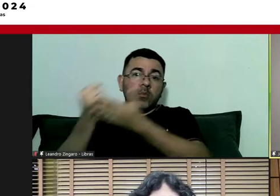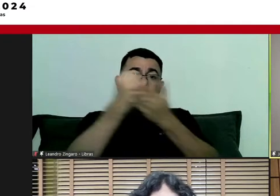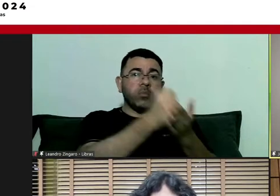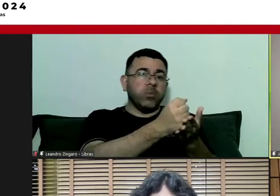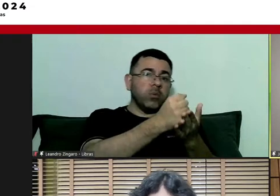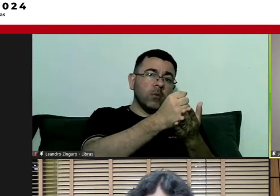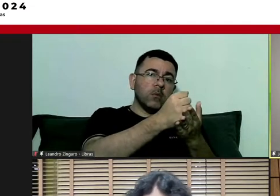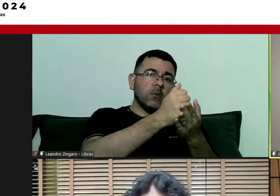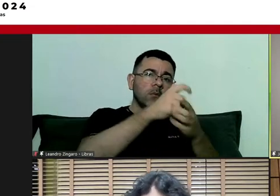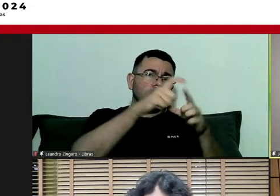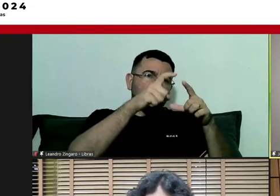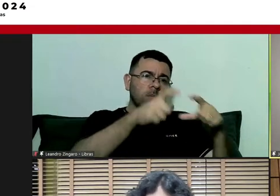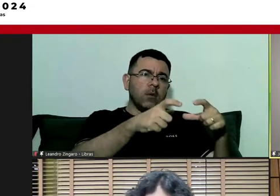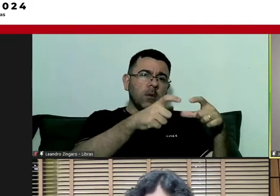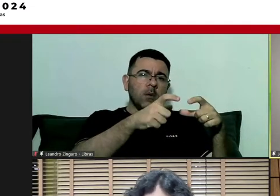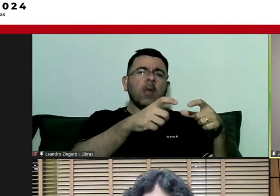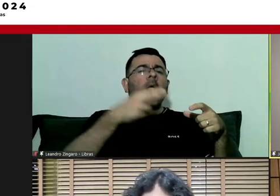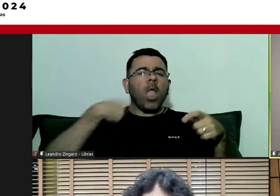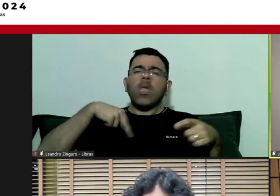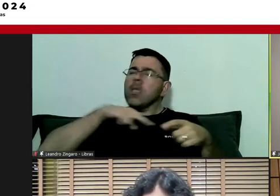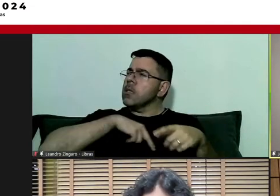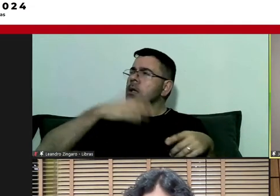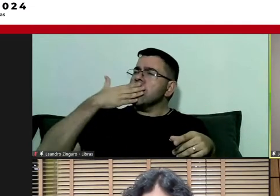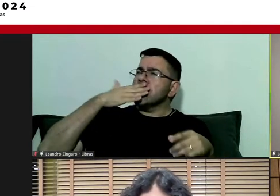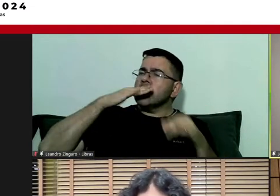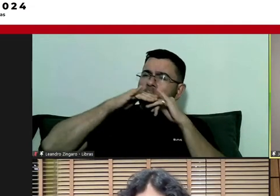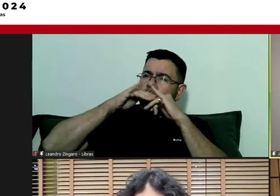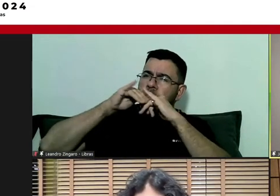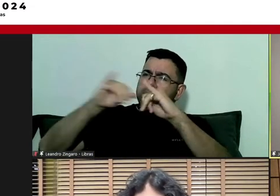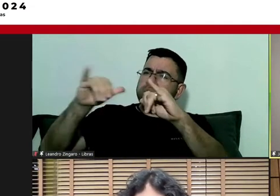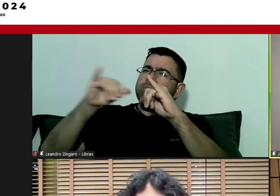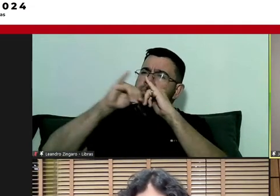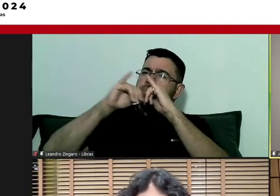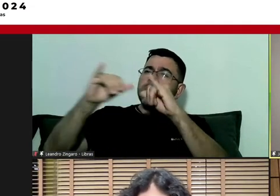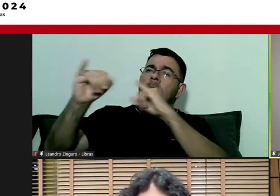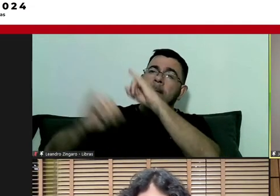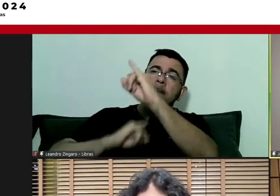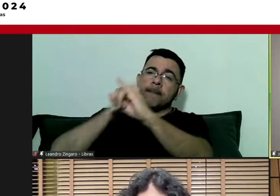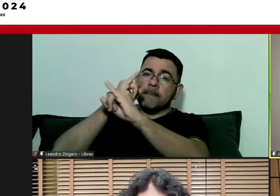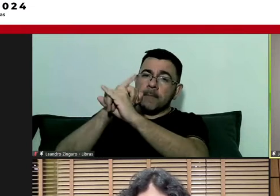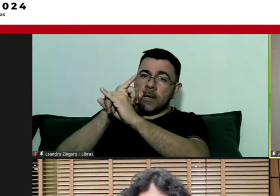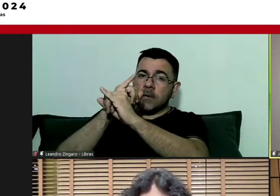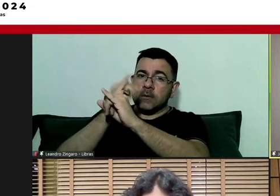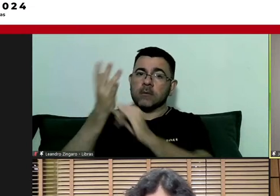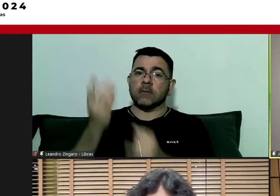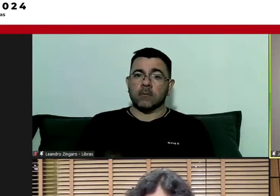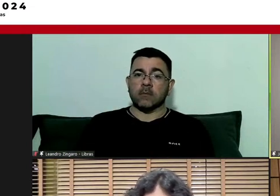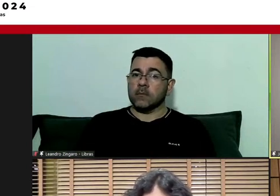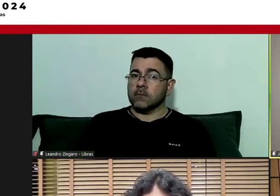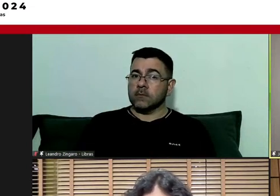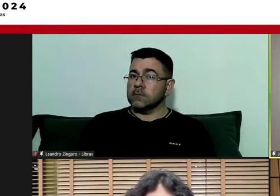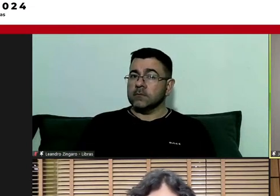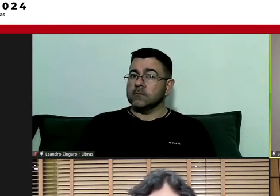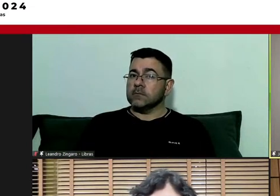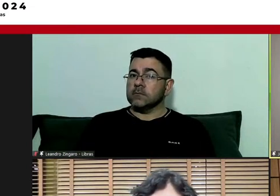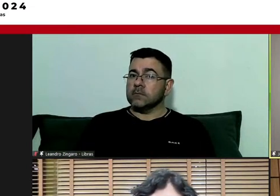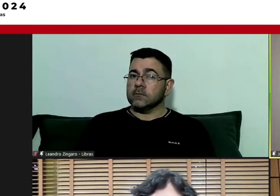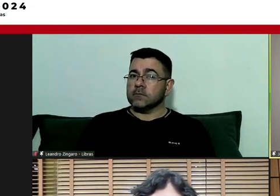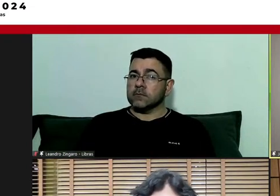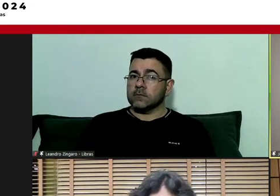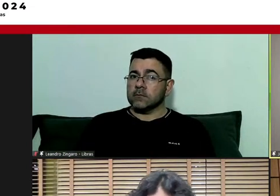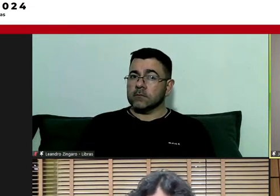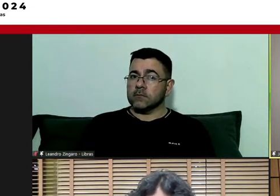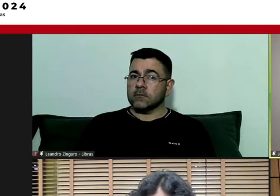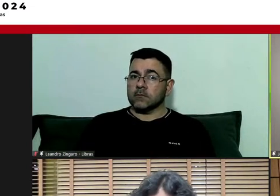naturalmente desincentiva ao máximo eh que faça isso a gente incentiva ao máximo fazer por vias digitais e a